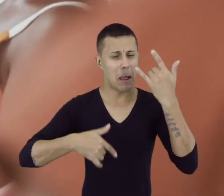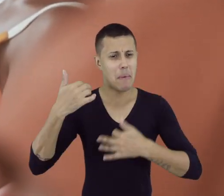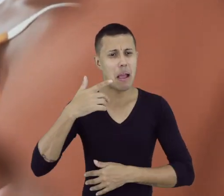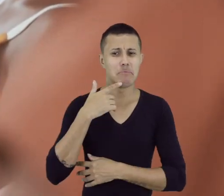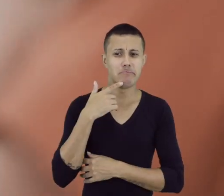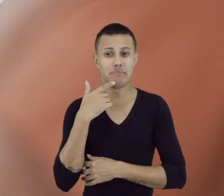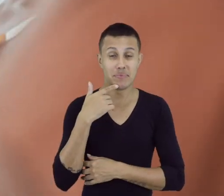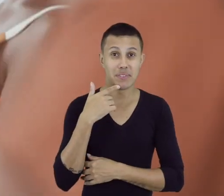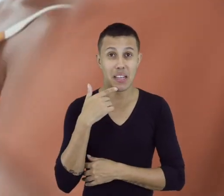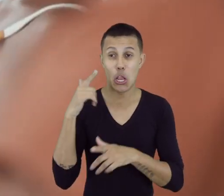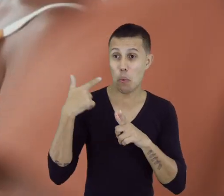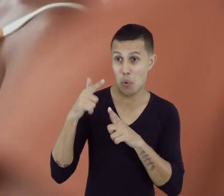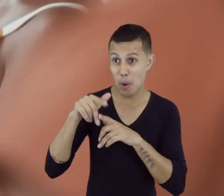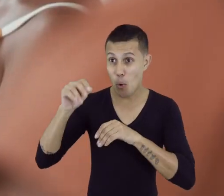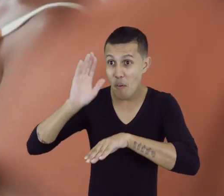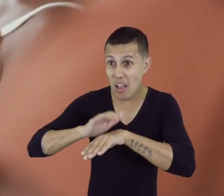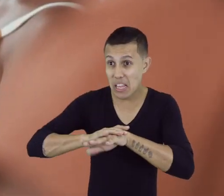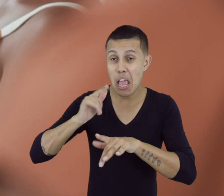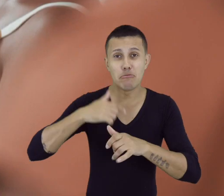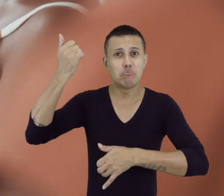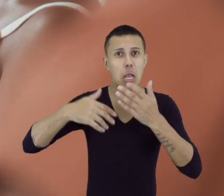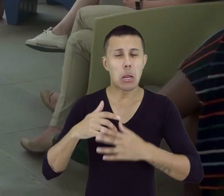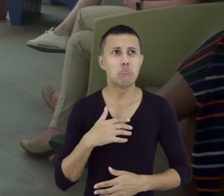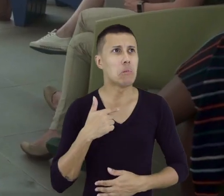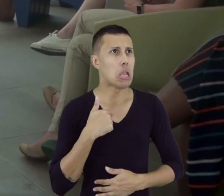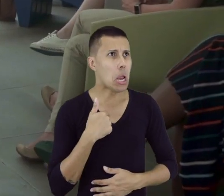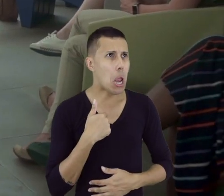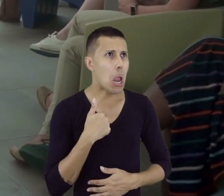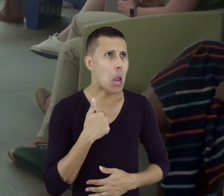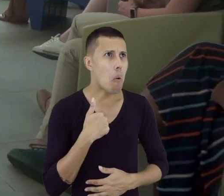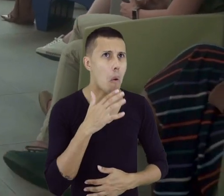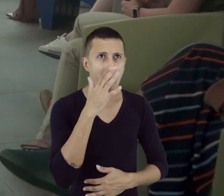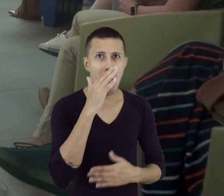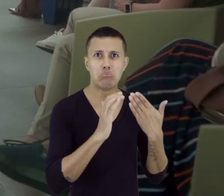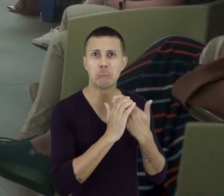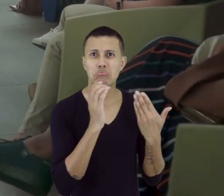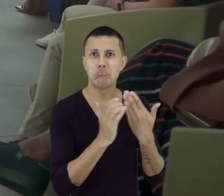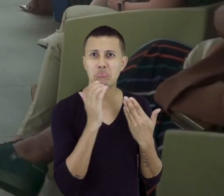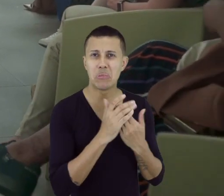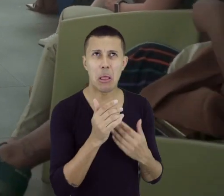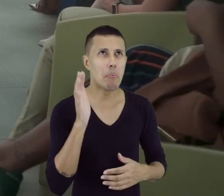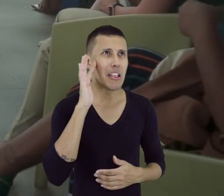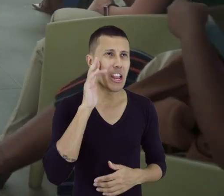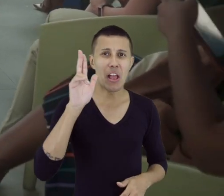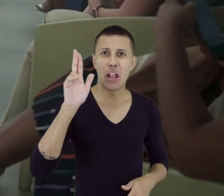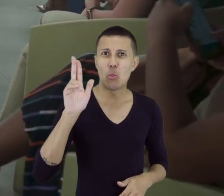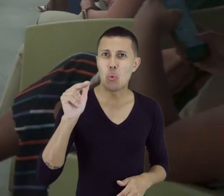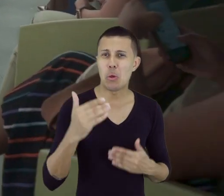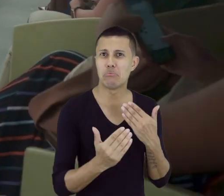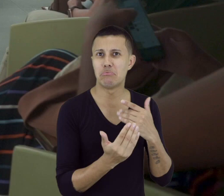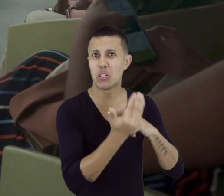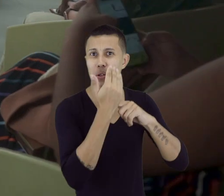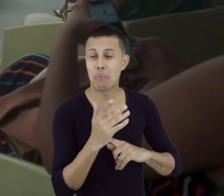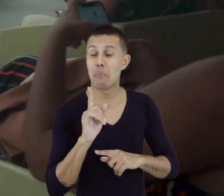tais condições, quando você tem tal problema, você tem que fazer isso. Então foi uma pessoa que eu não esperaria que me ajudaria.